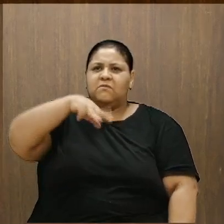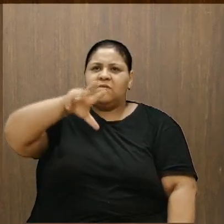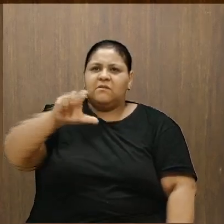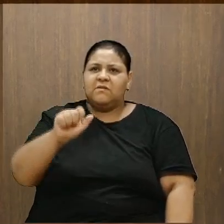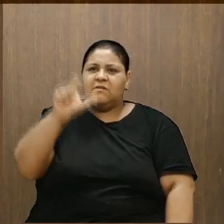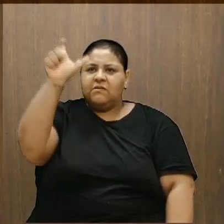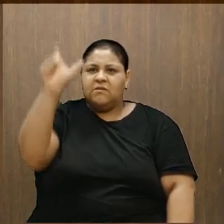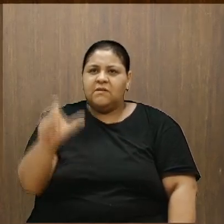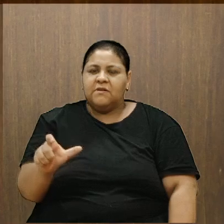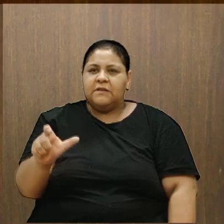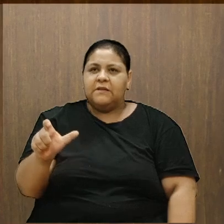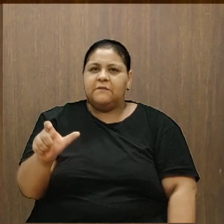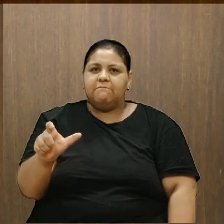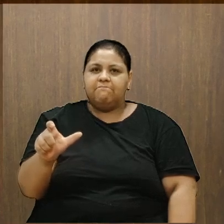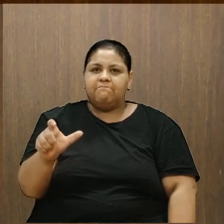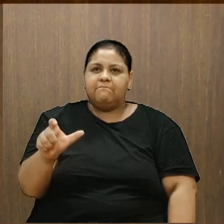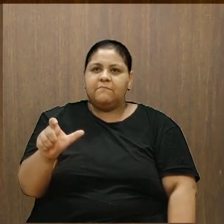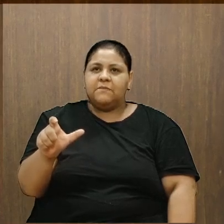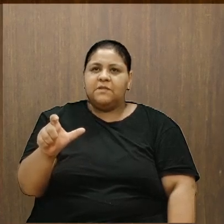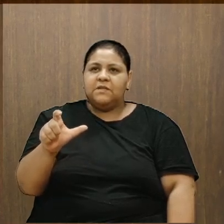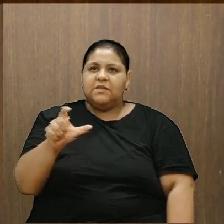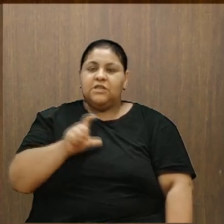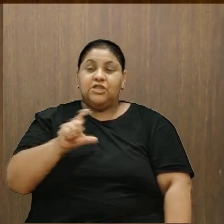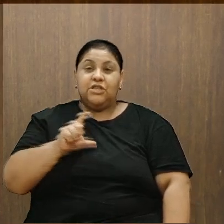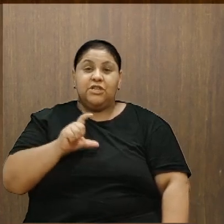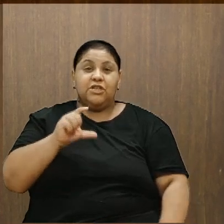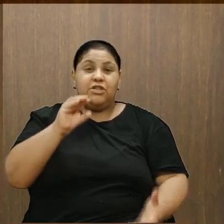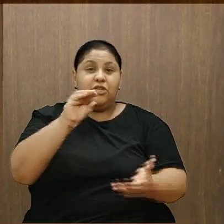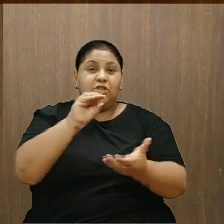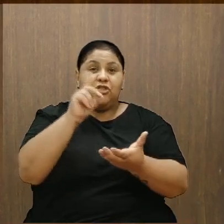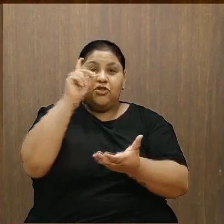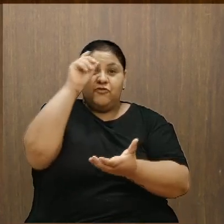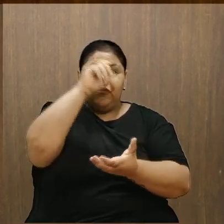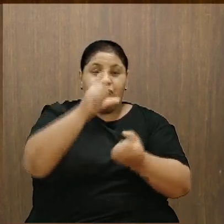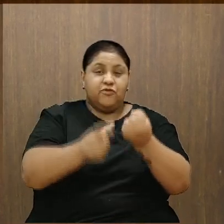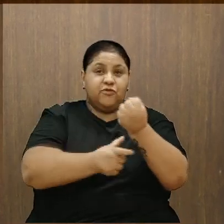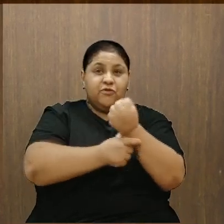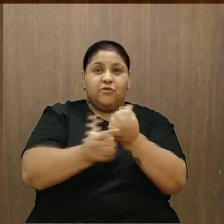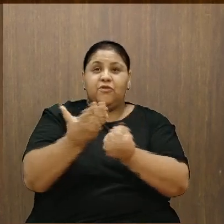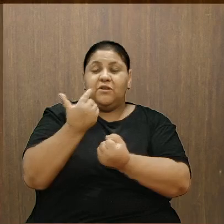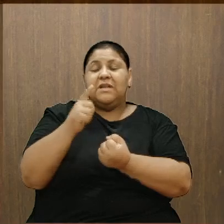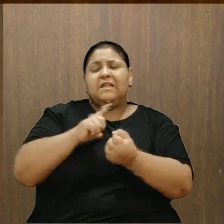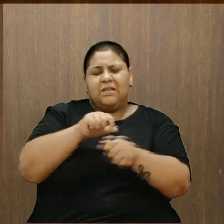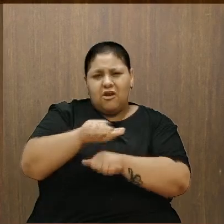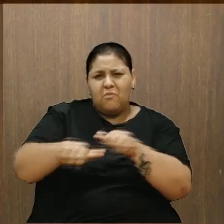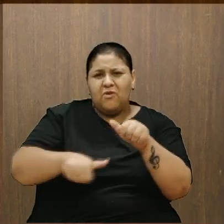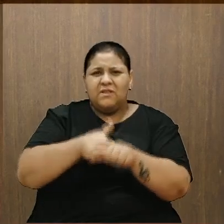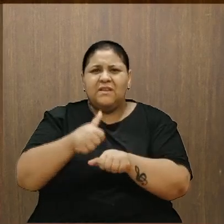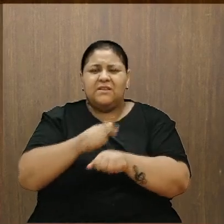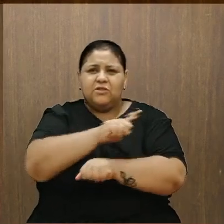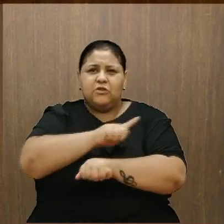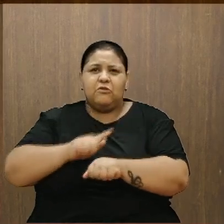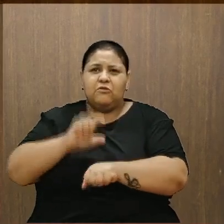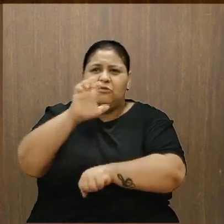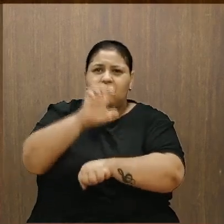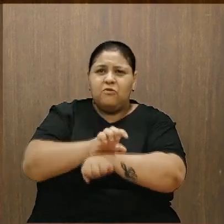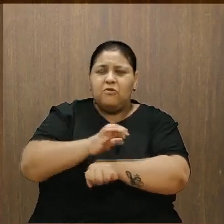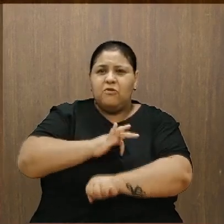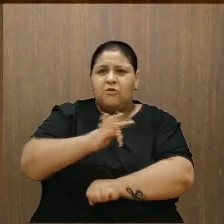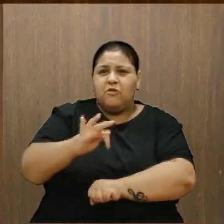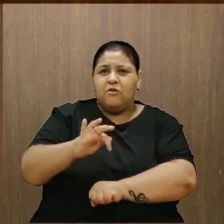pessoas encontravam-se em insegurança alimentar. Embora a gente tenha uma alteração em governo estadual e governo federal, Caxias manteve